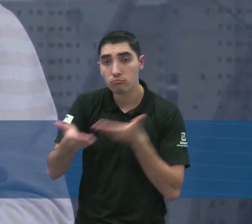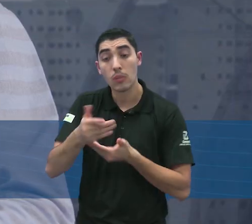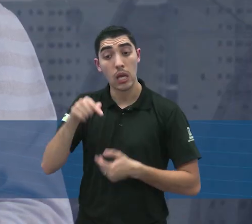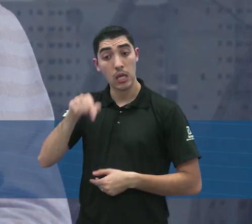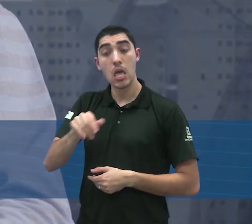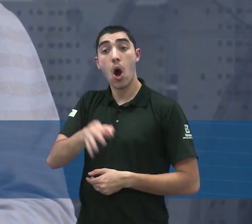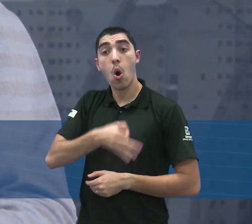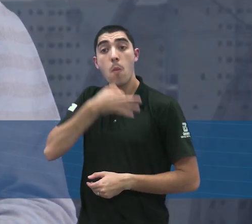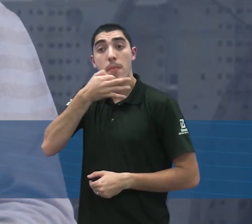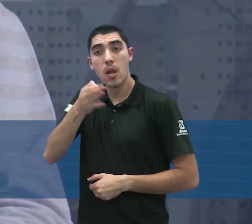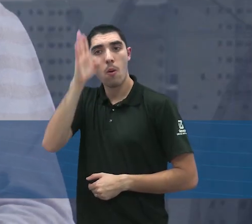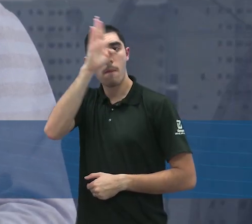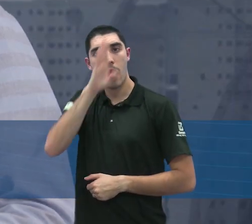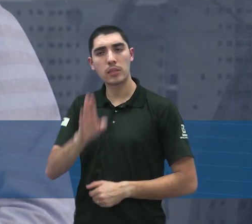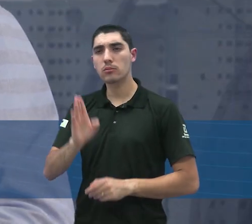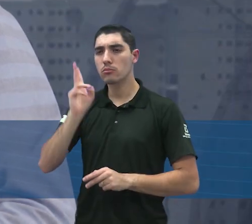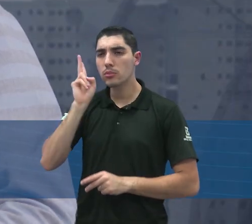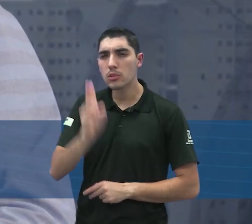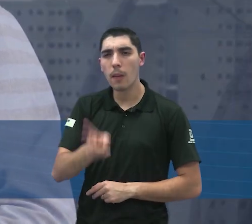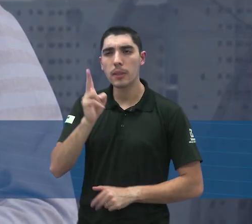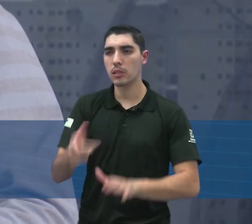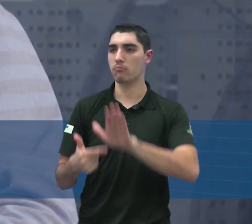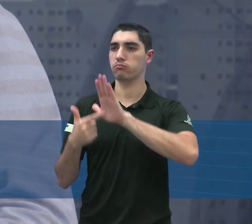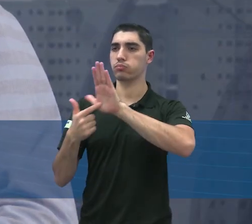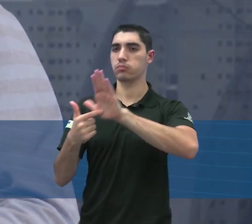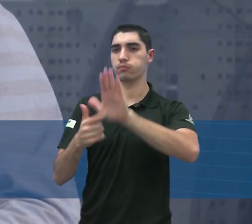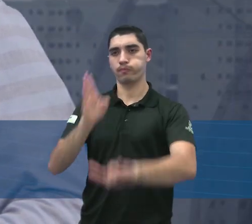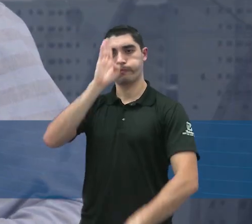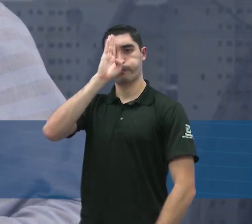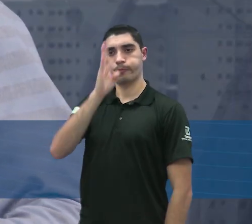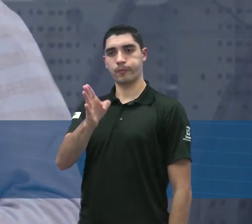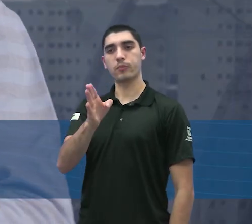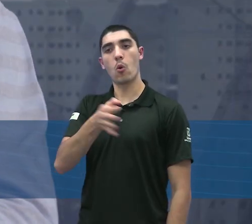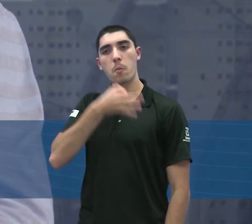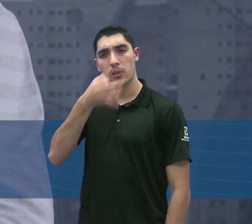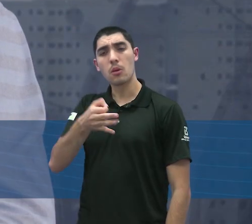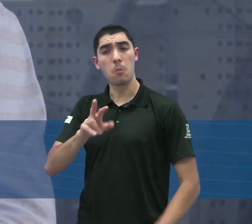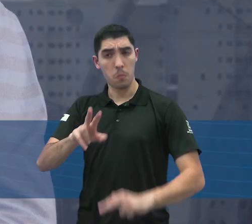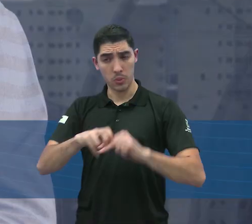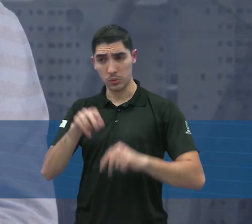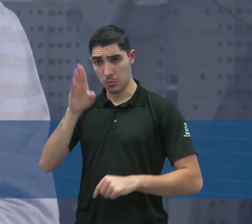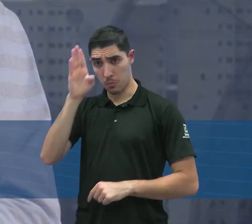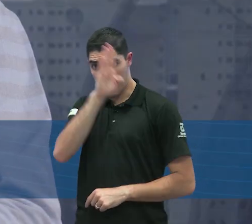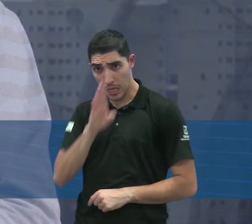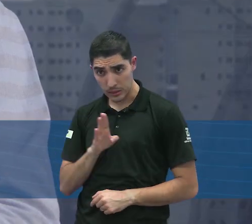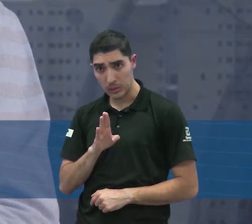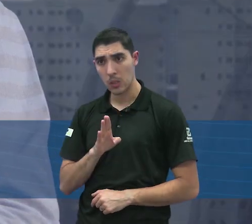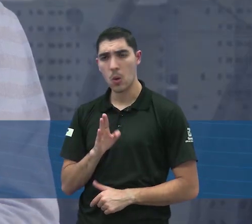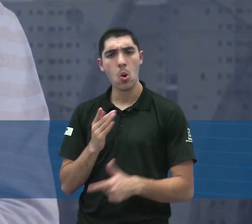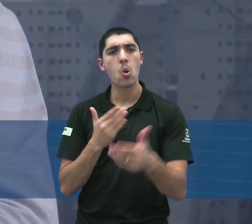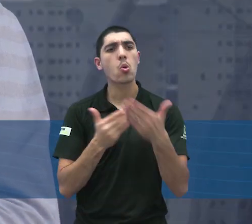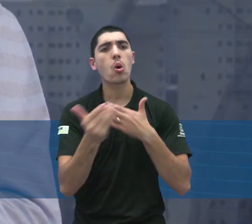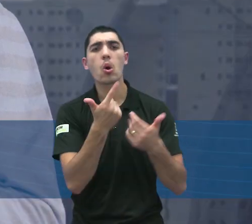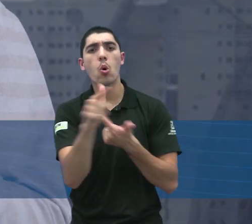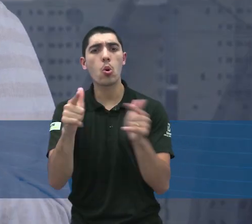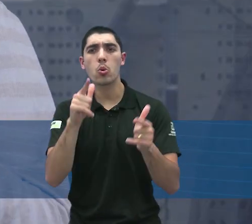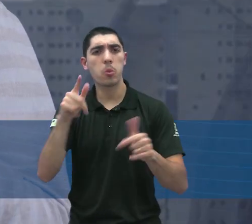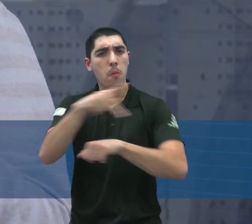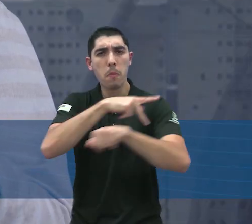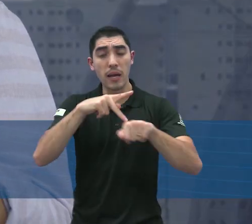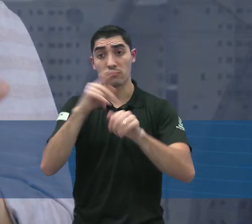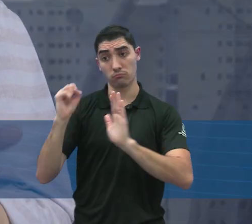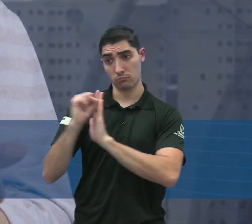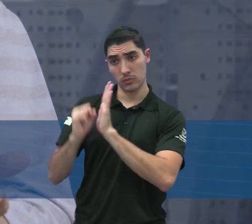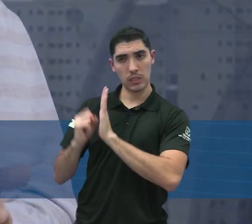principais organismos internacionais, sempre enfatizando um não alinhamento imediato com qual país que fosse, seja no século XIX